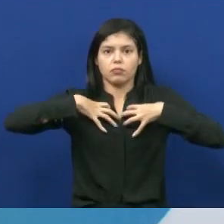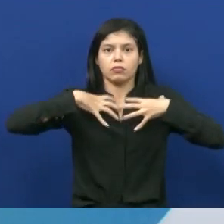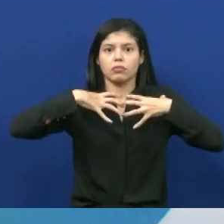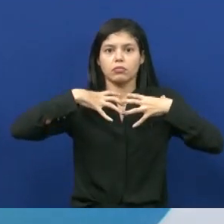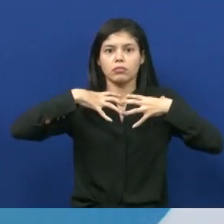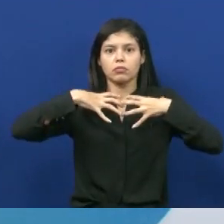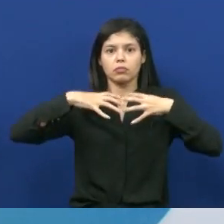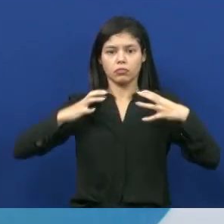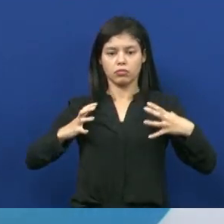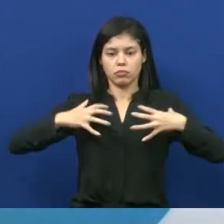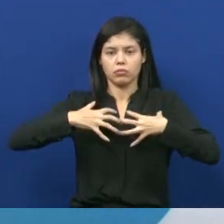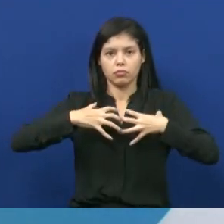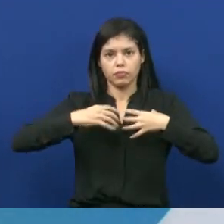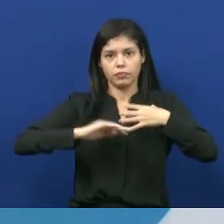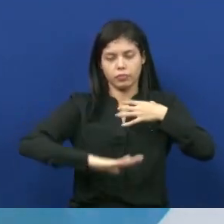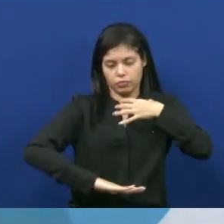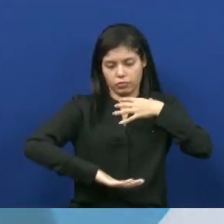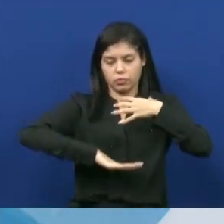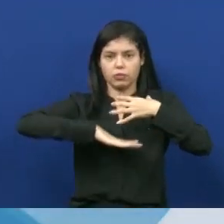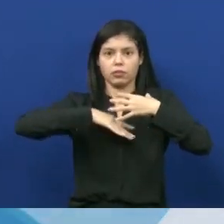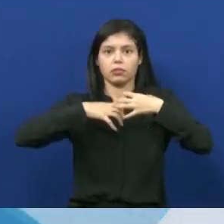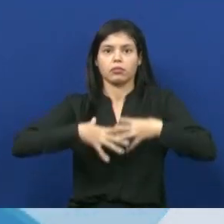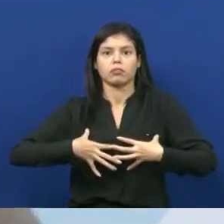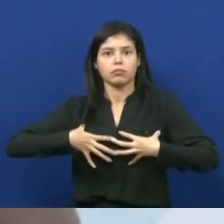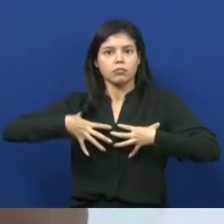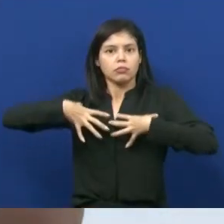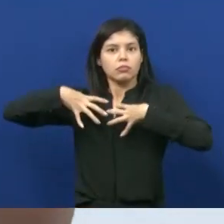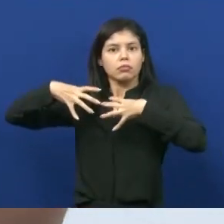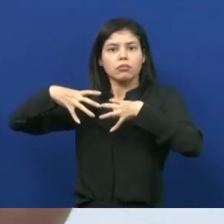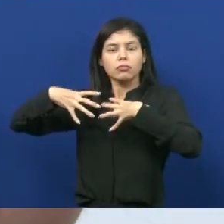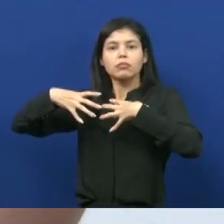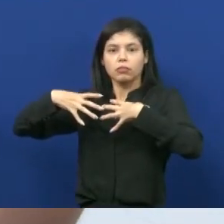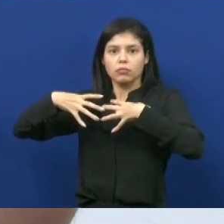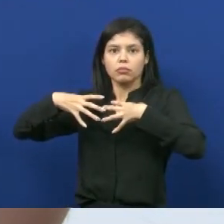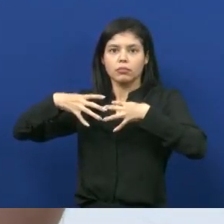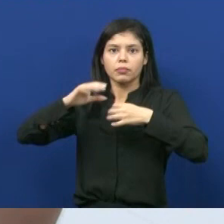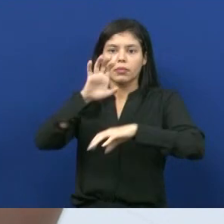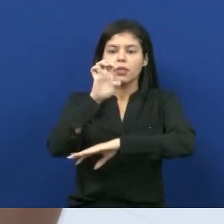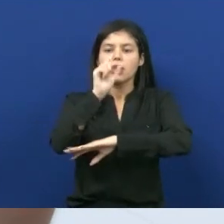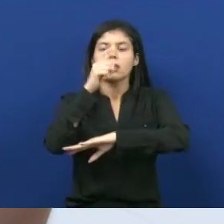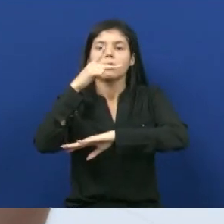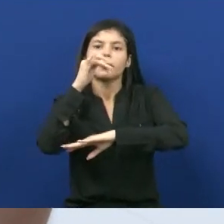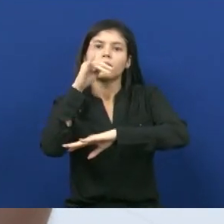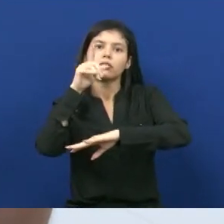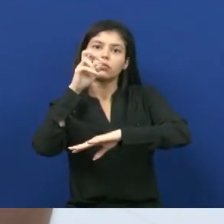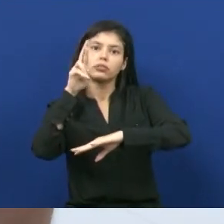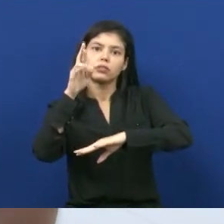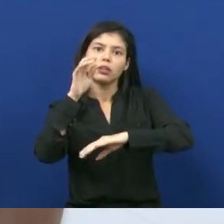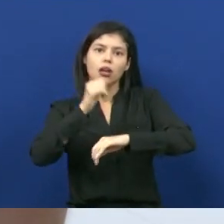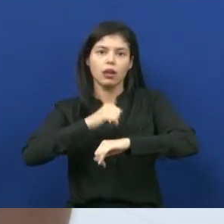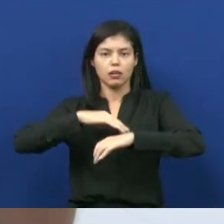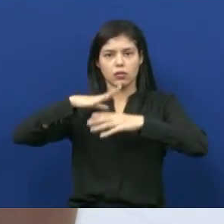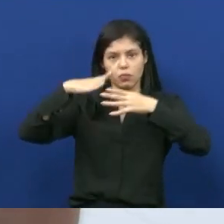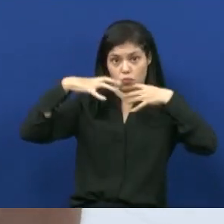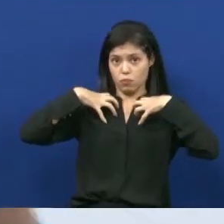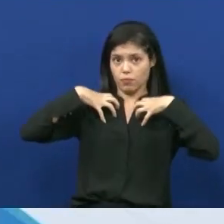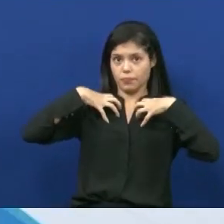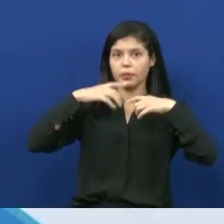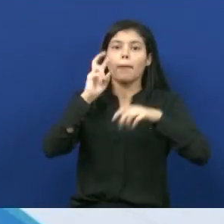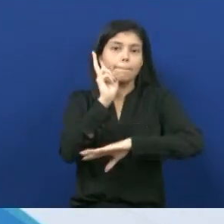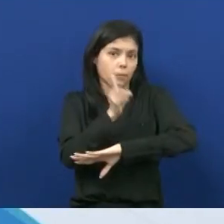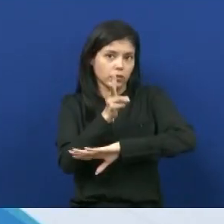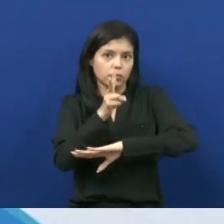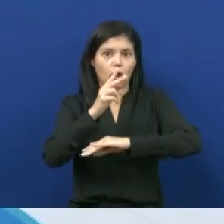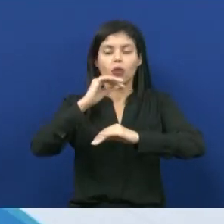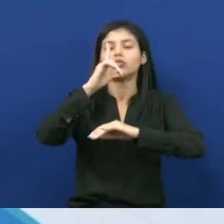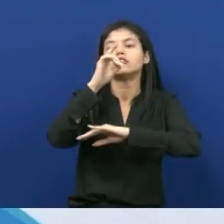aqui do tórax puxam o tórax para cima para aumentar, para expandir a cavidade pulmonar. Ao mesmo tempo, o